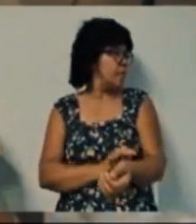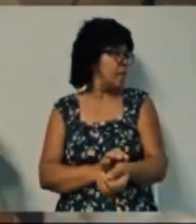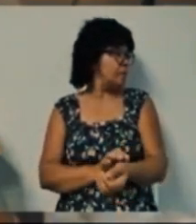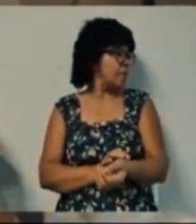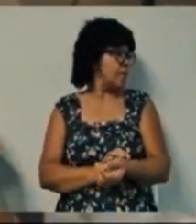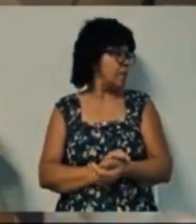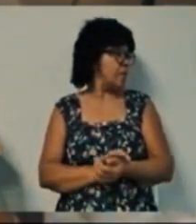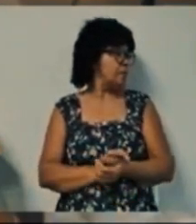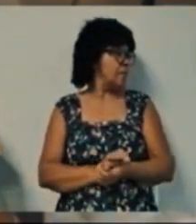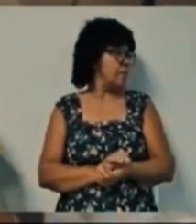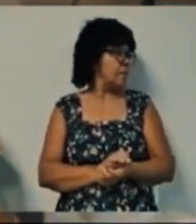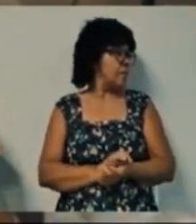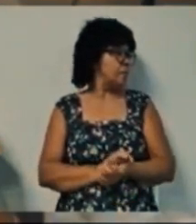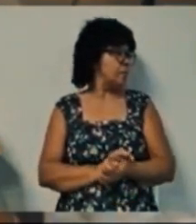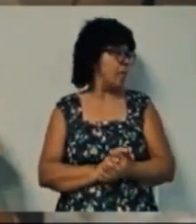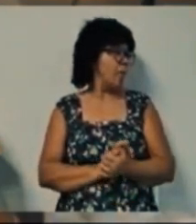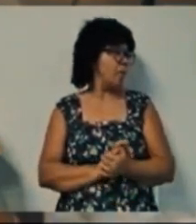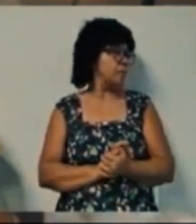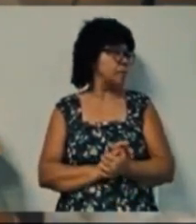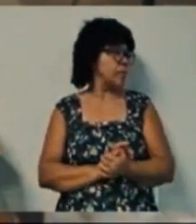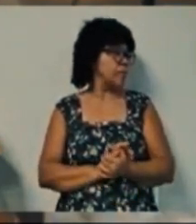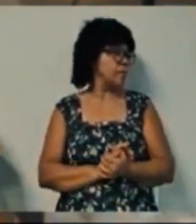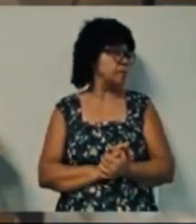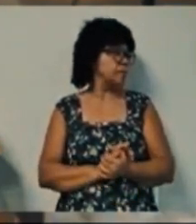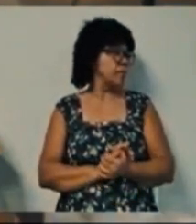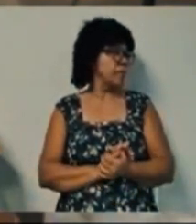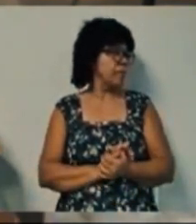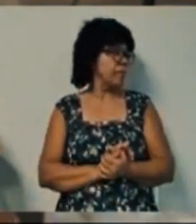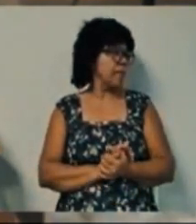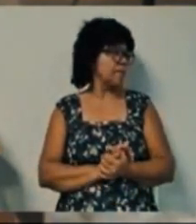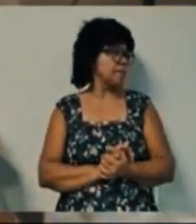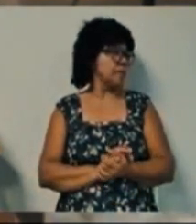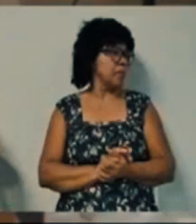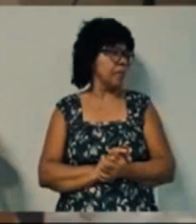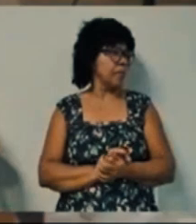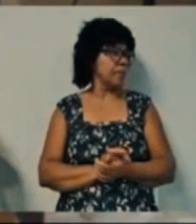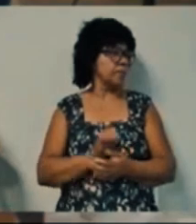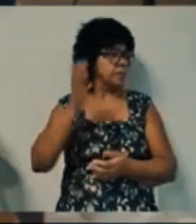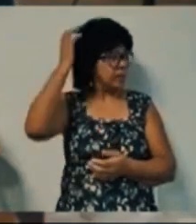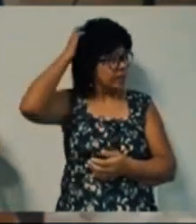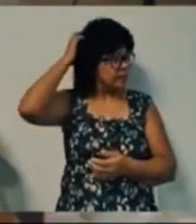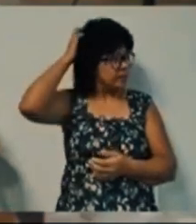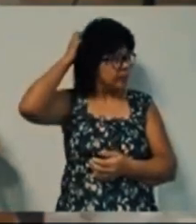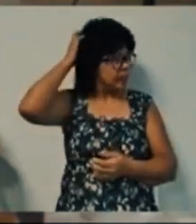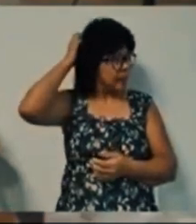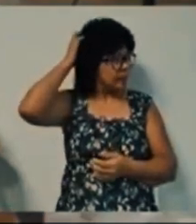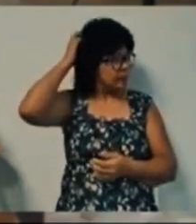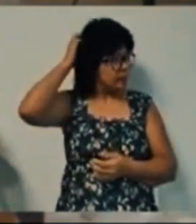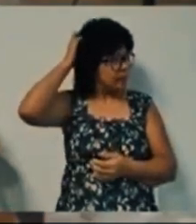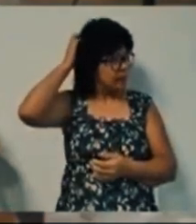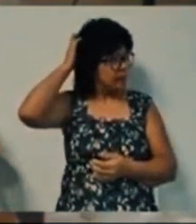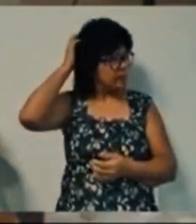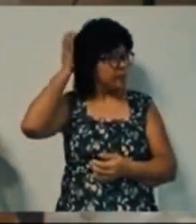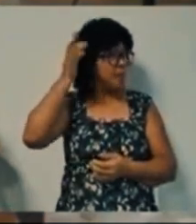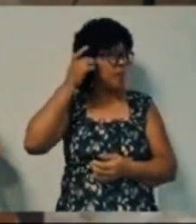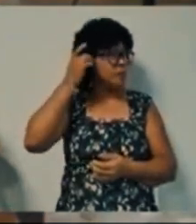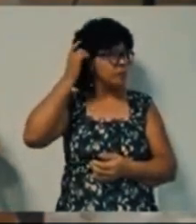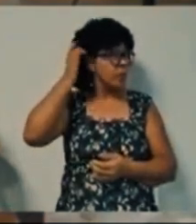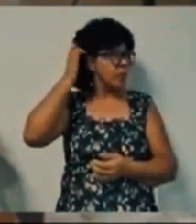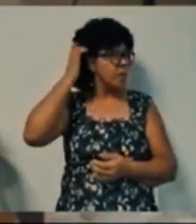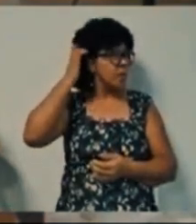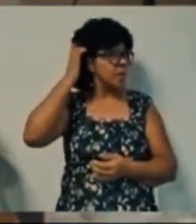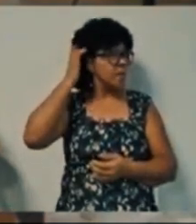Jesus vai tocar no teu corpo físico. Jesus vai tocar na tua alma, porque Ele é o mesmo ontem, hoje